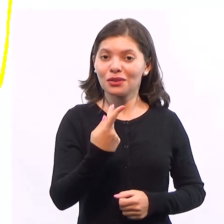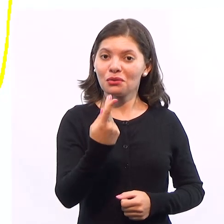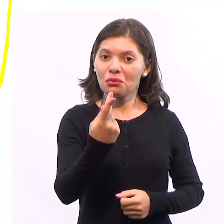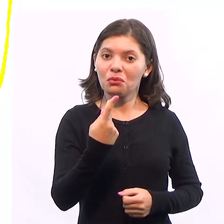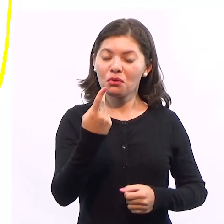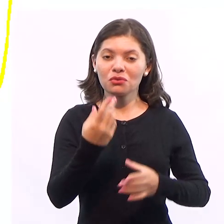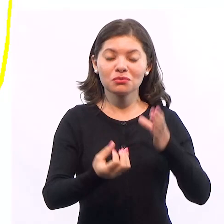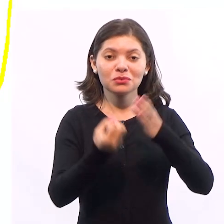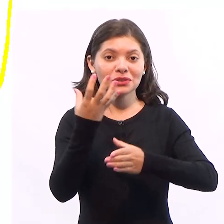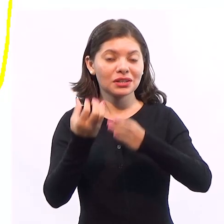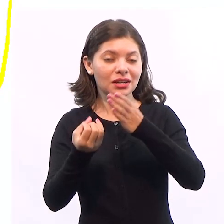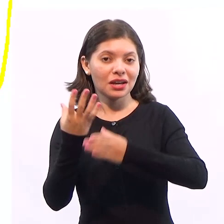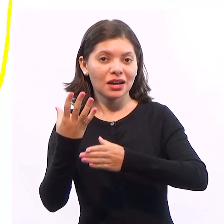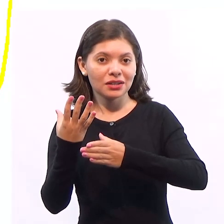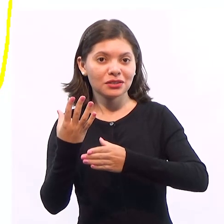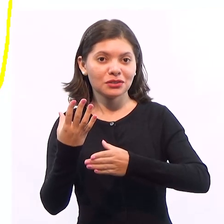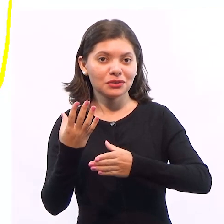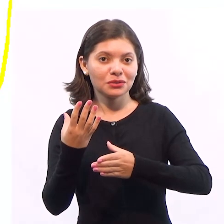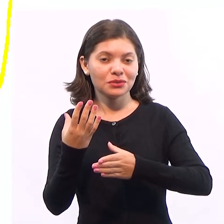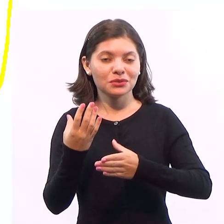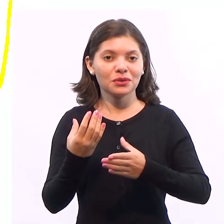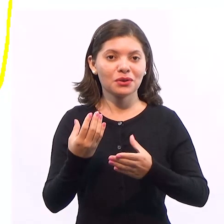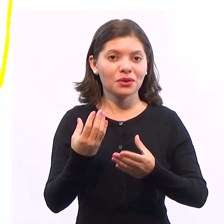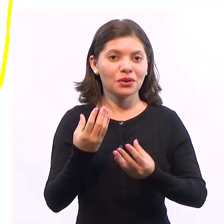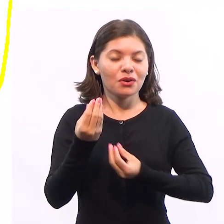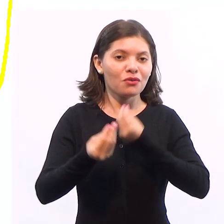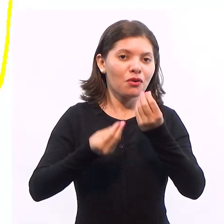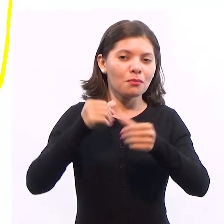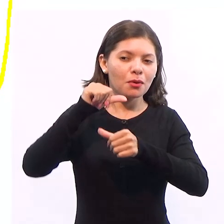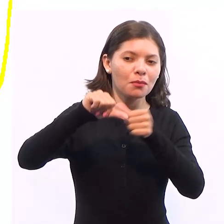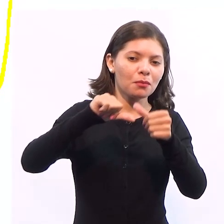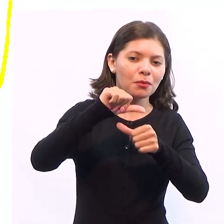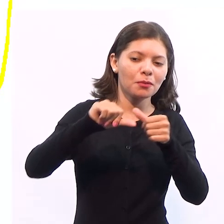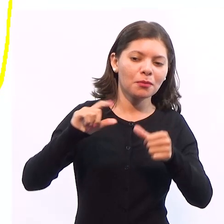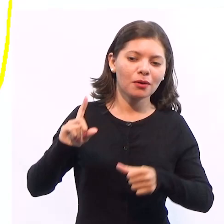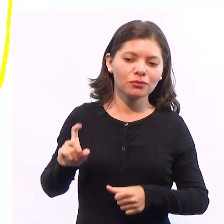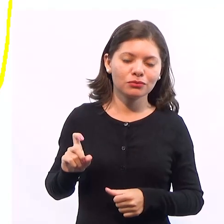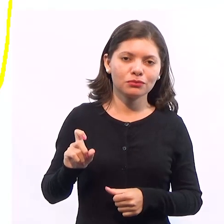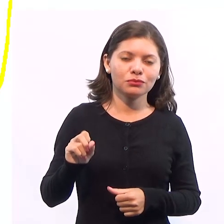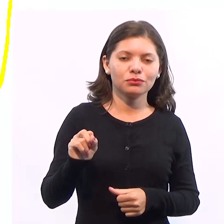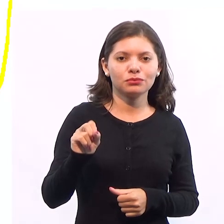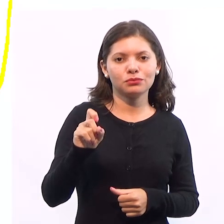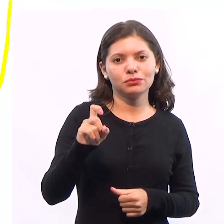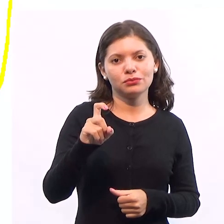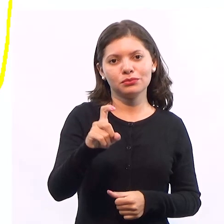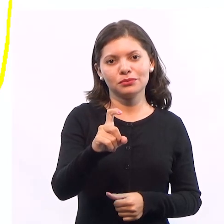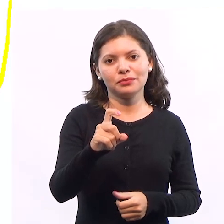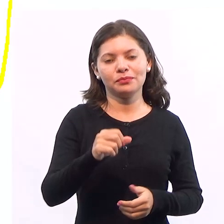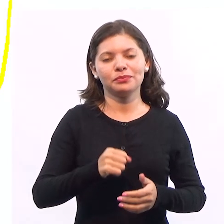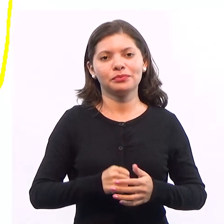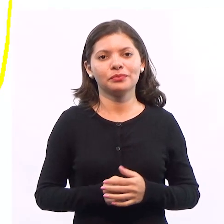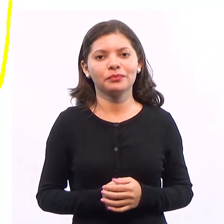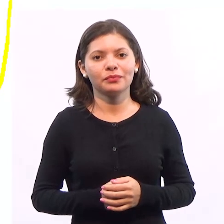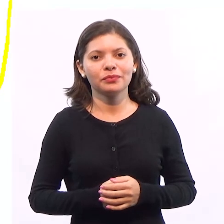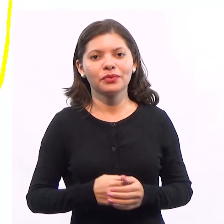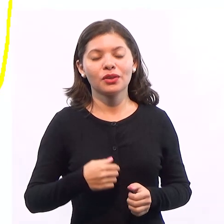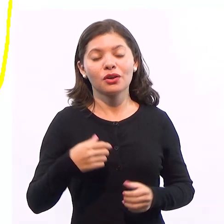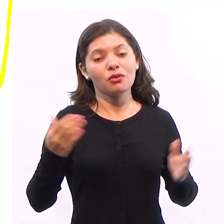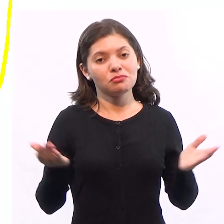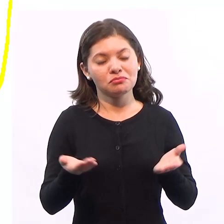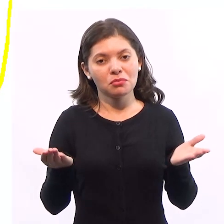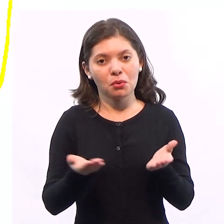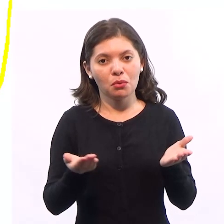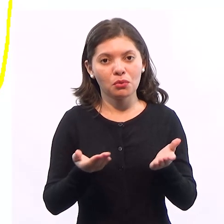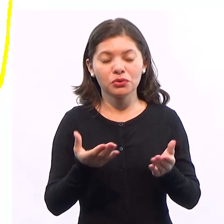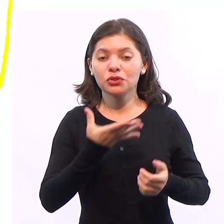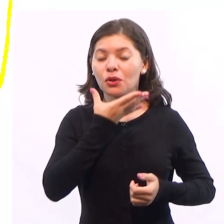científica, né, ó, a ciência imagina que nós fomos criados, na verdade, né, saímos lá do macaco, né, até chegarmos aí